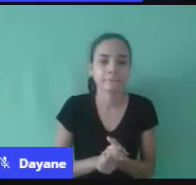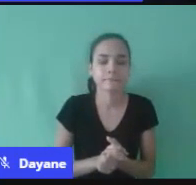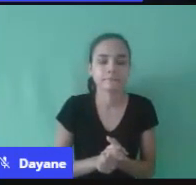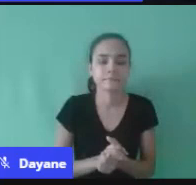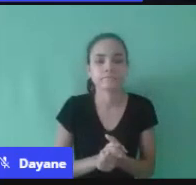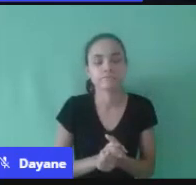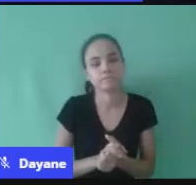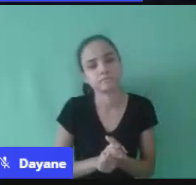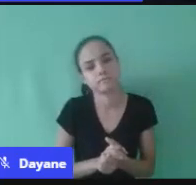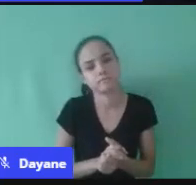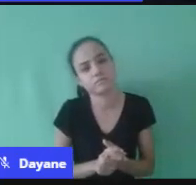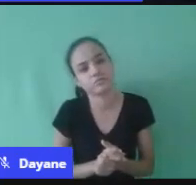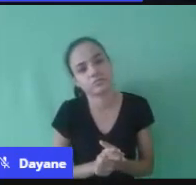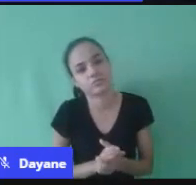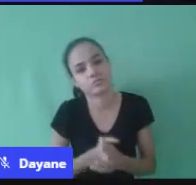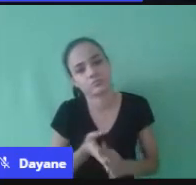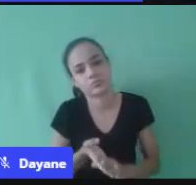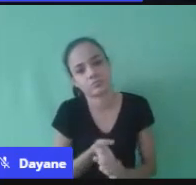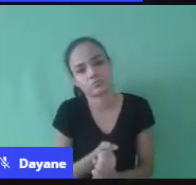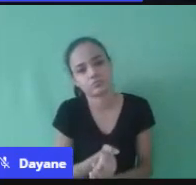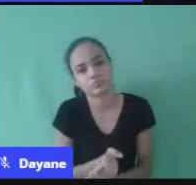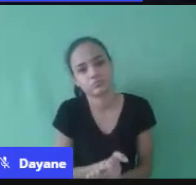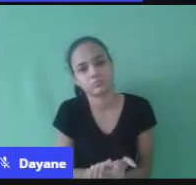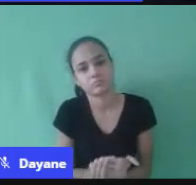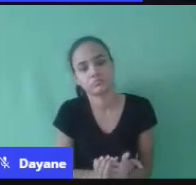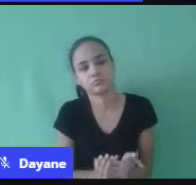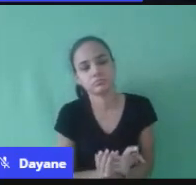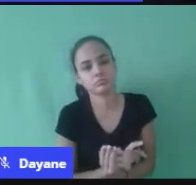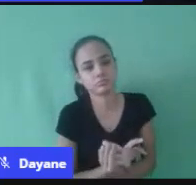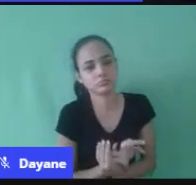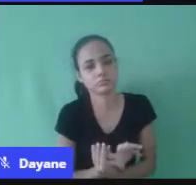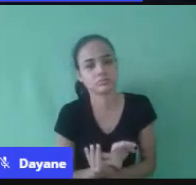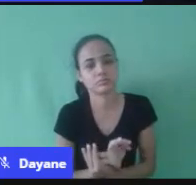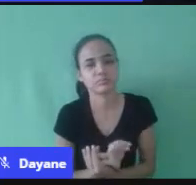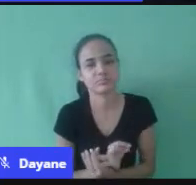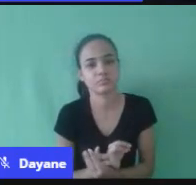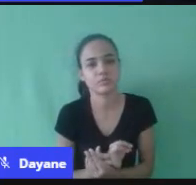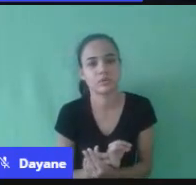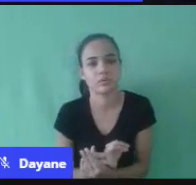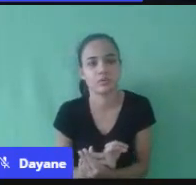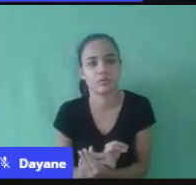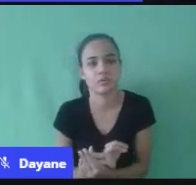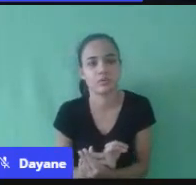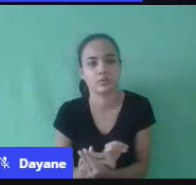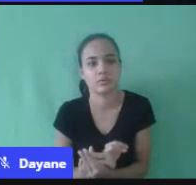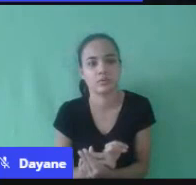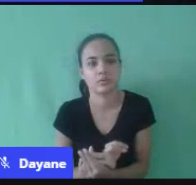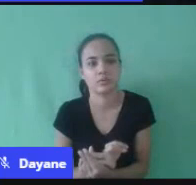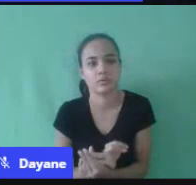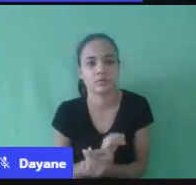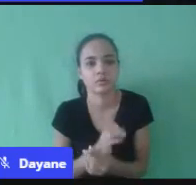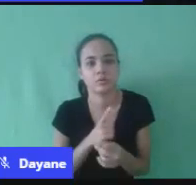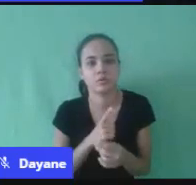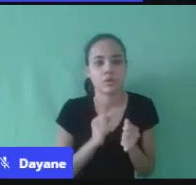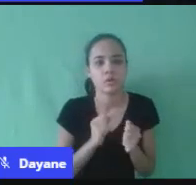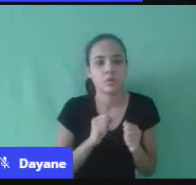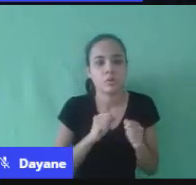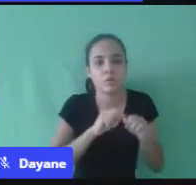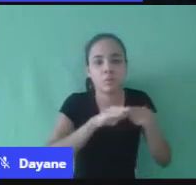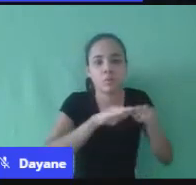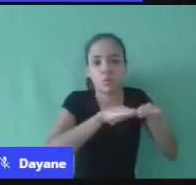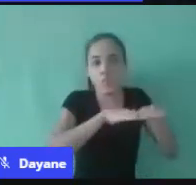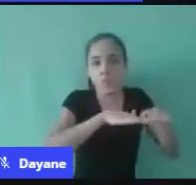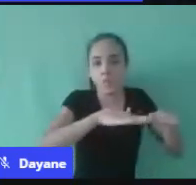fazer uma maquete, ele tem um campo, daí tem um arbusto, uma árvore aqui, não são árvores de